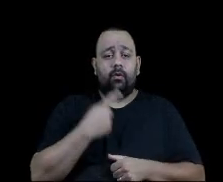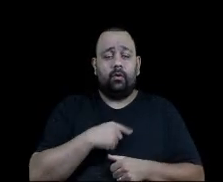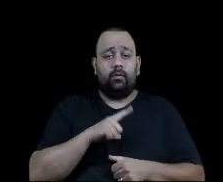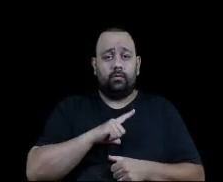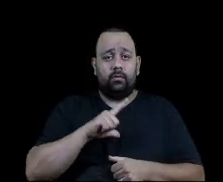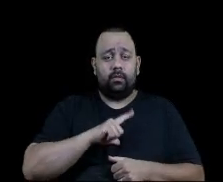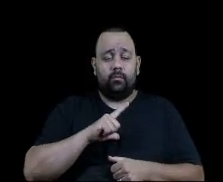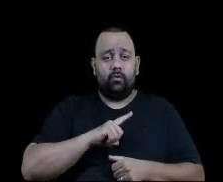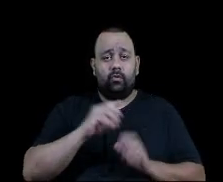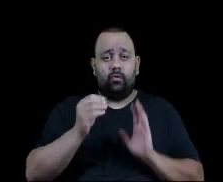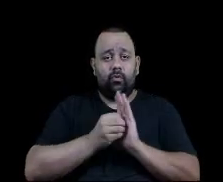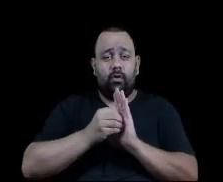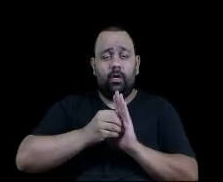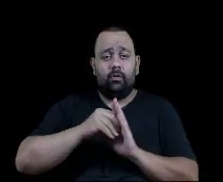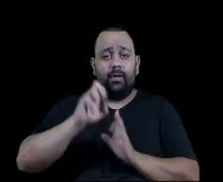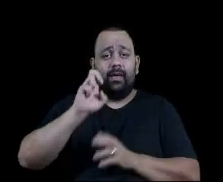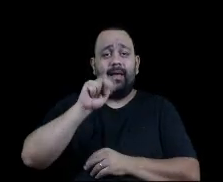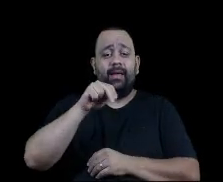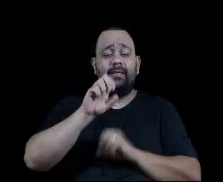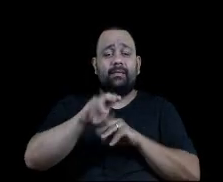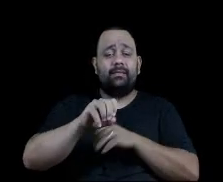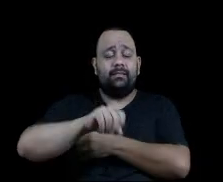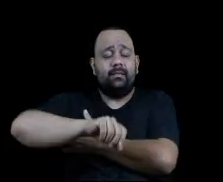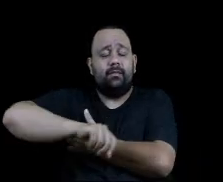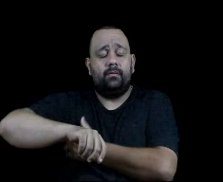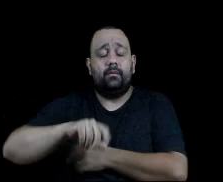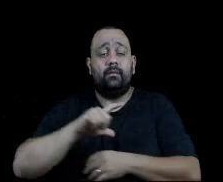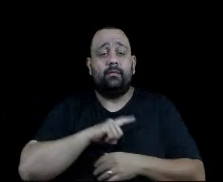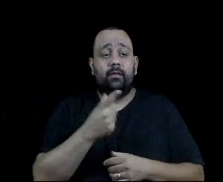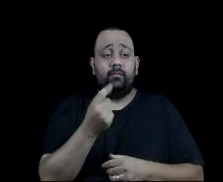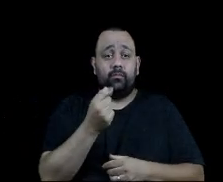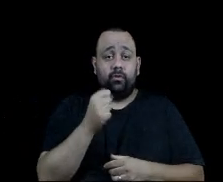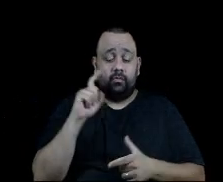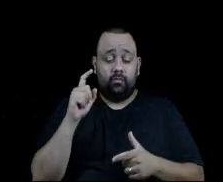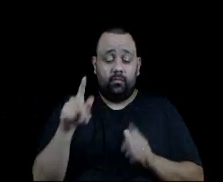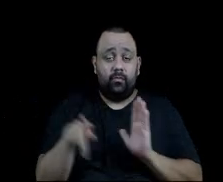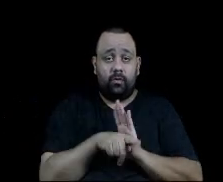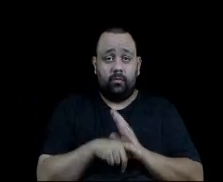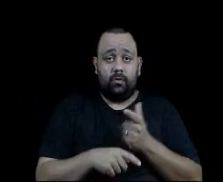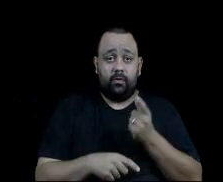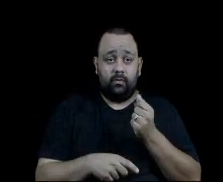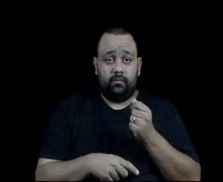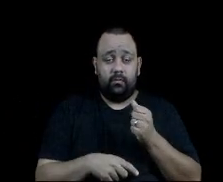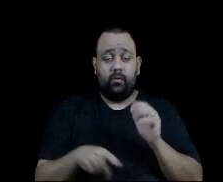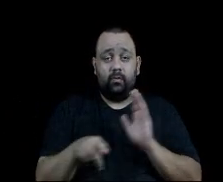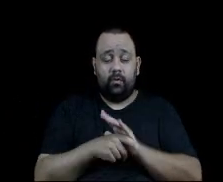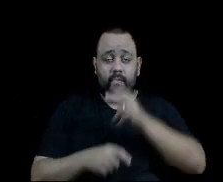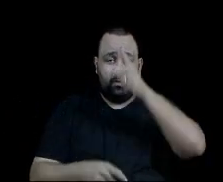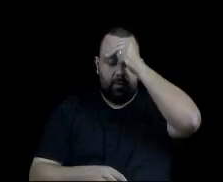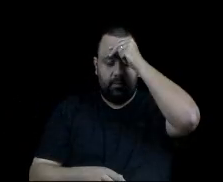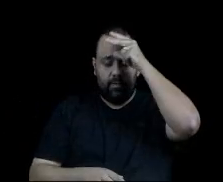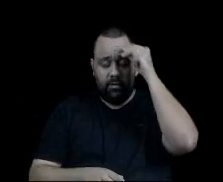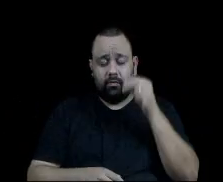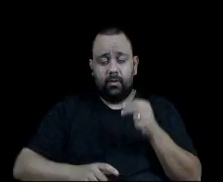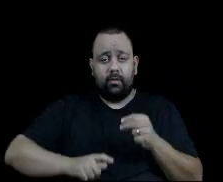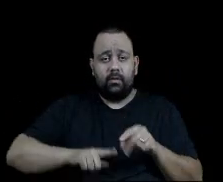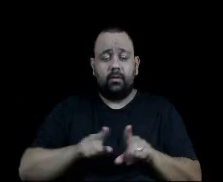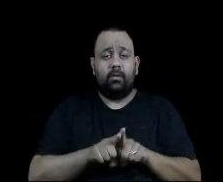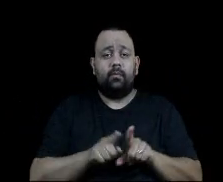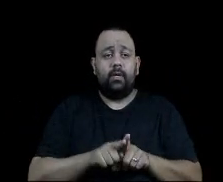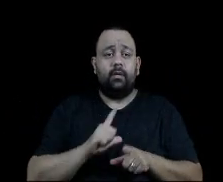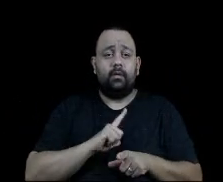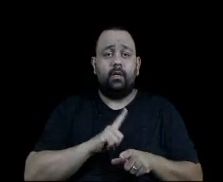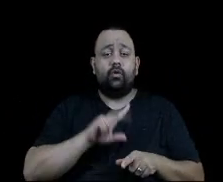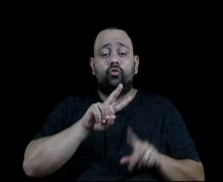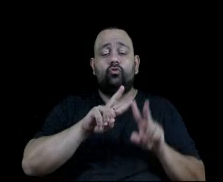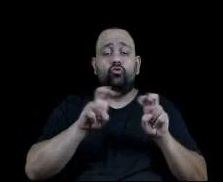Então, primeiramente, a gente tem as aplicações dentro do ensino. A gente tem de recurso próprio, que é o recurso da prefeitura